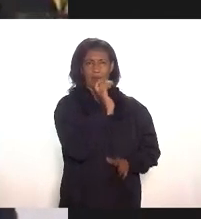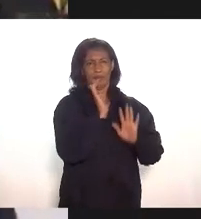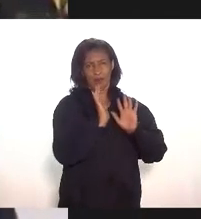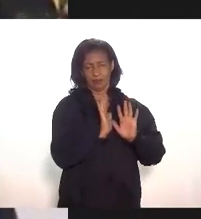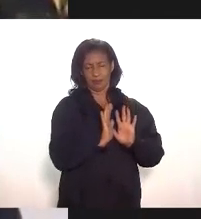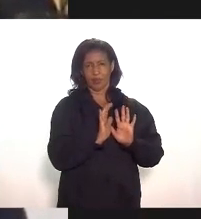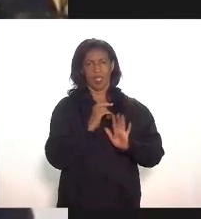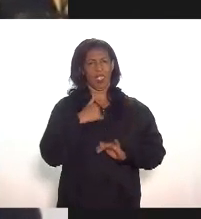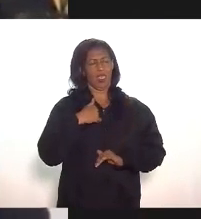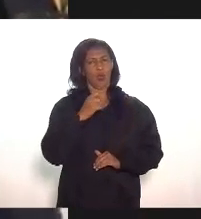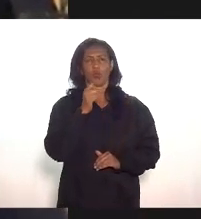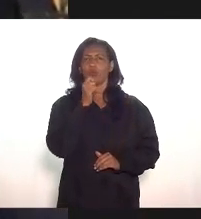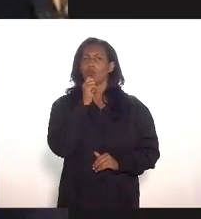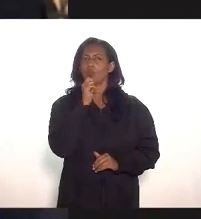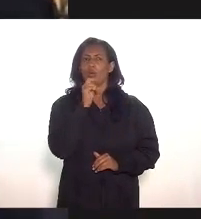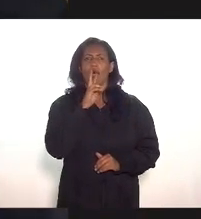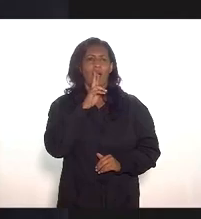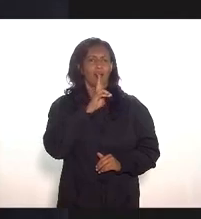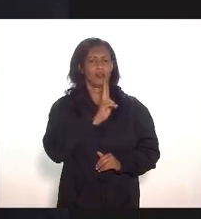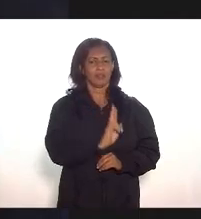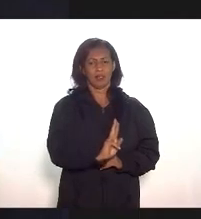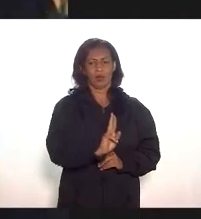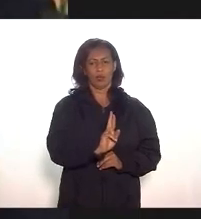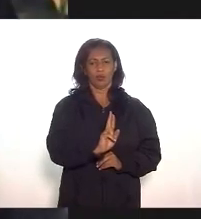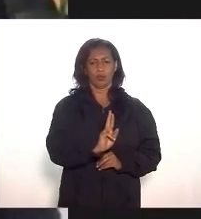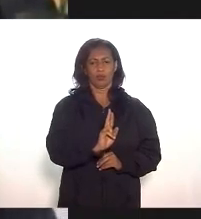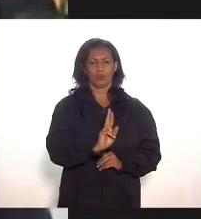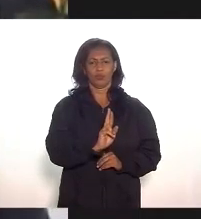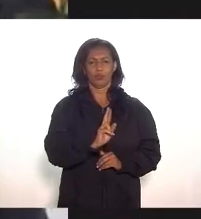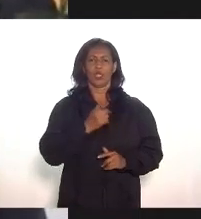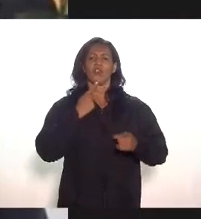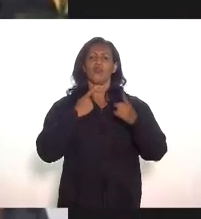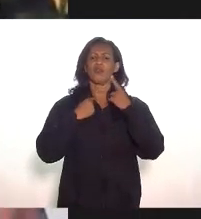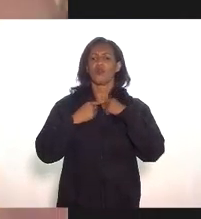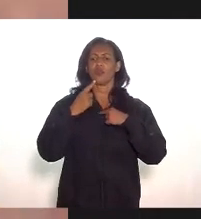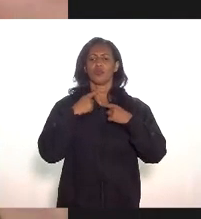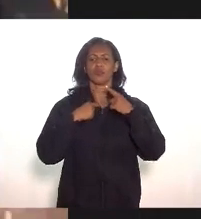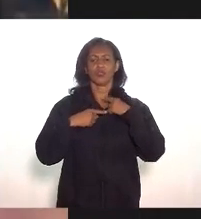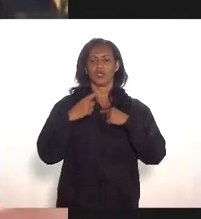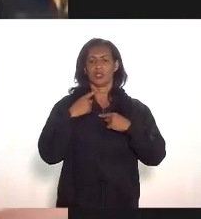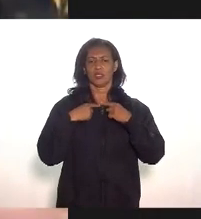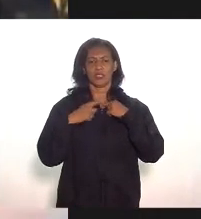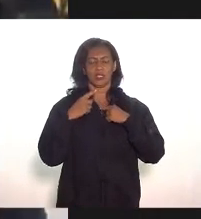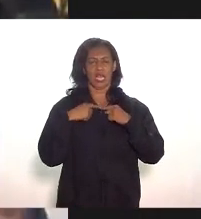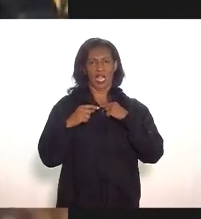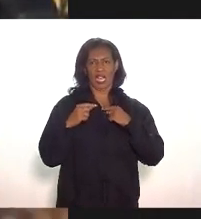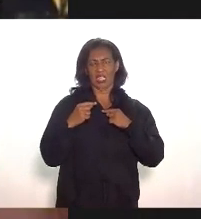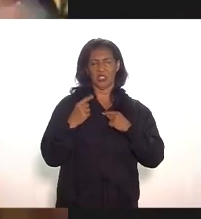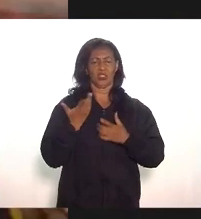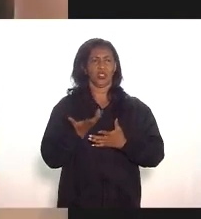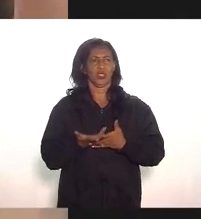não tenho nenhuma razão nem vontade de ser a paladina dessa